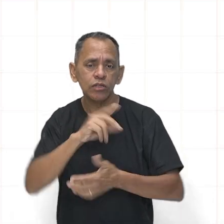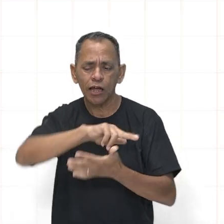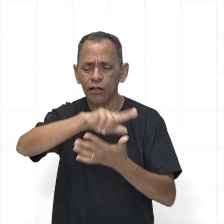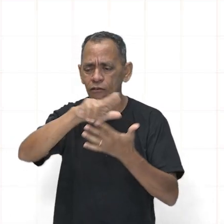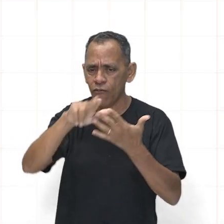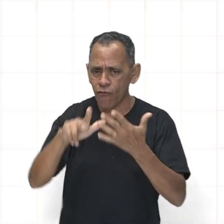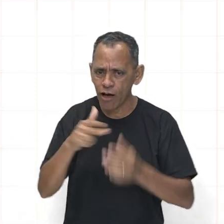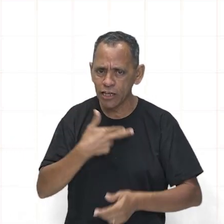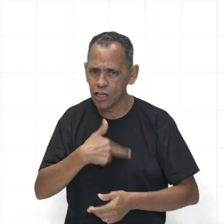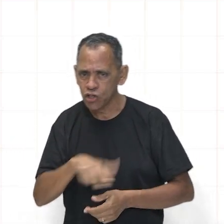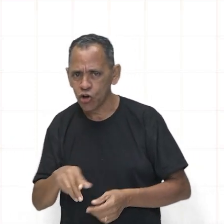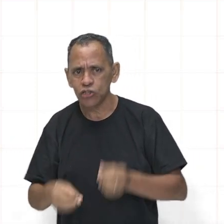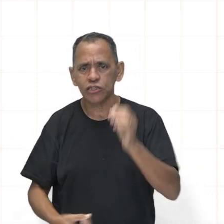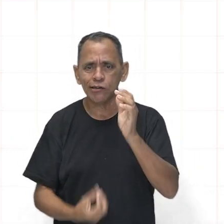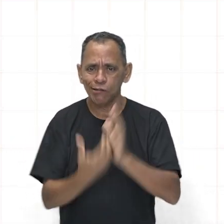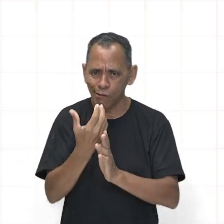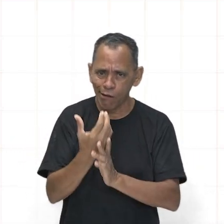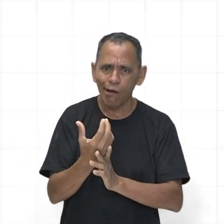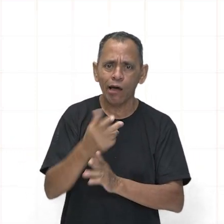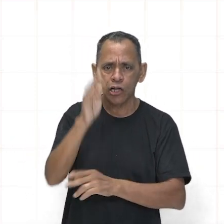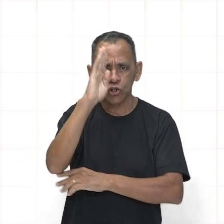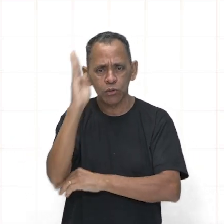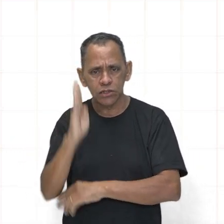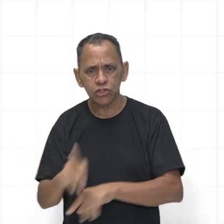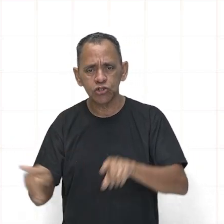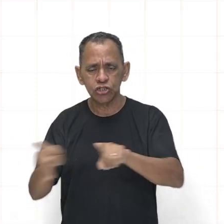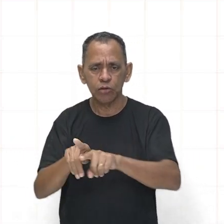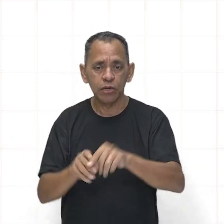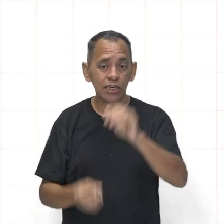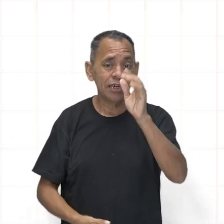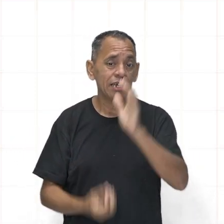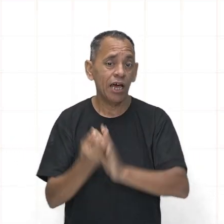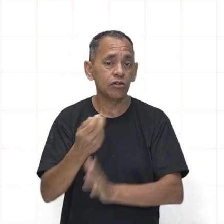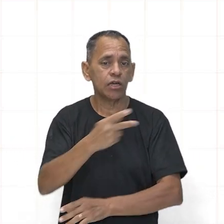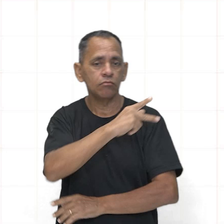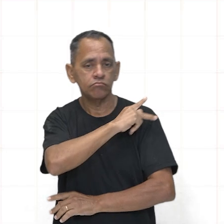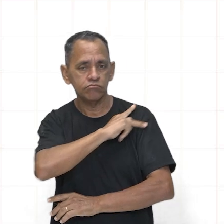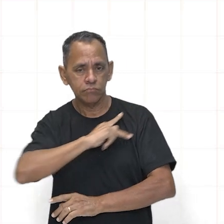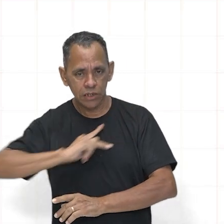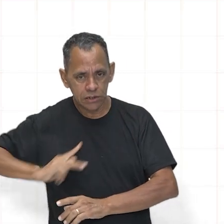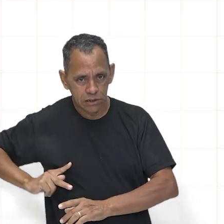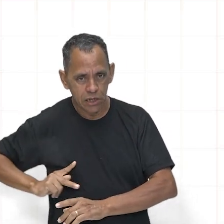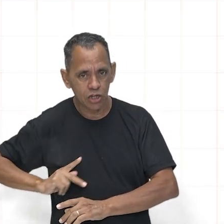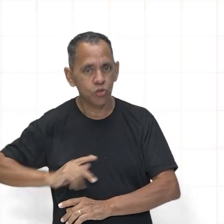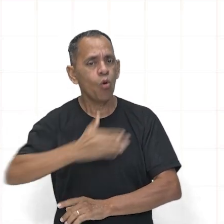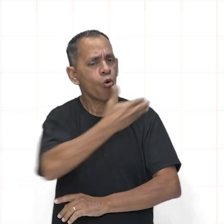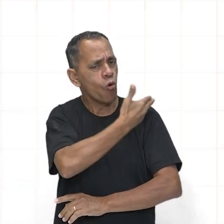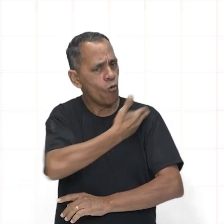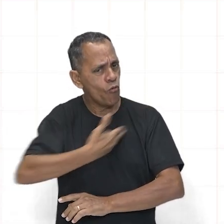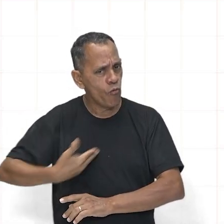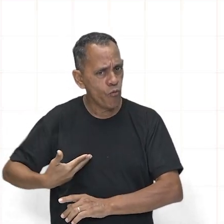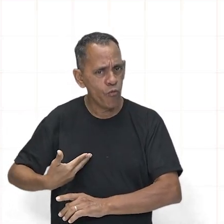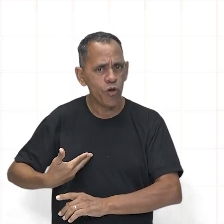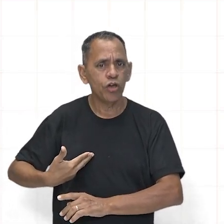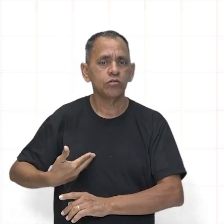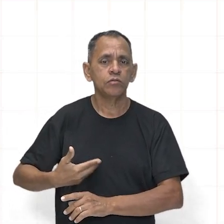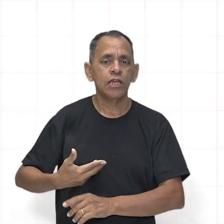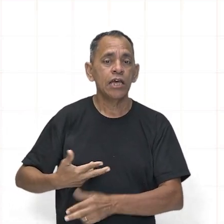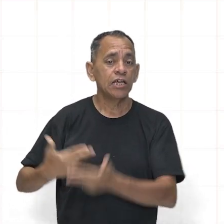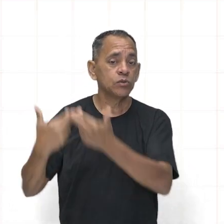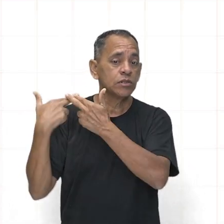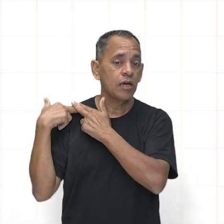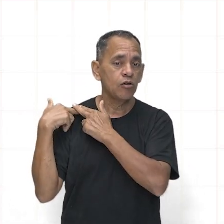liberdade religiosa. E também vai estabelecer o presidencialismo, ou seja, o governo nas mãos